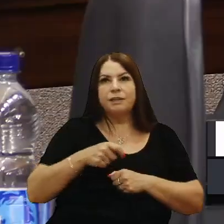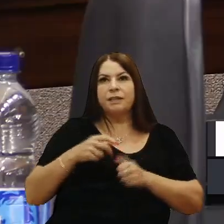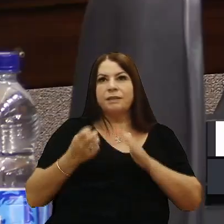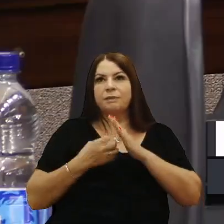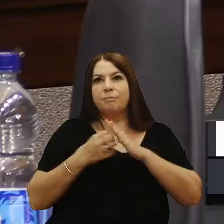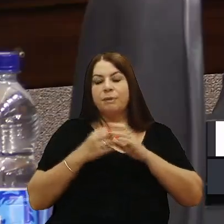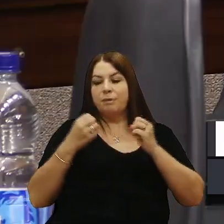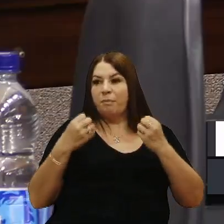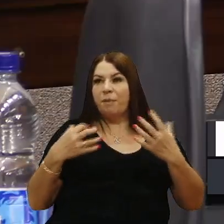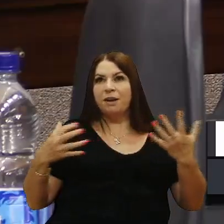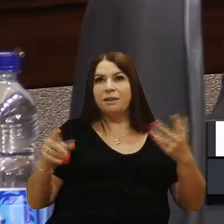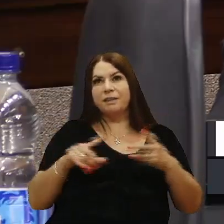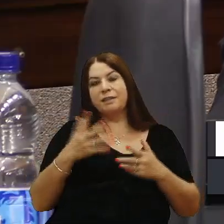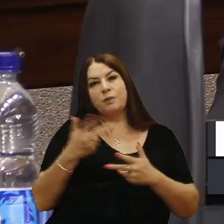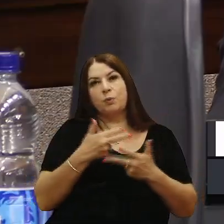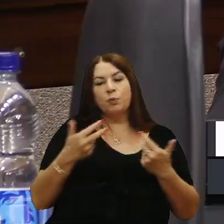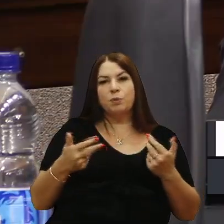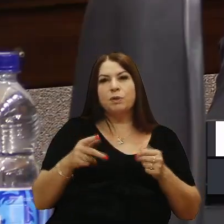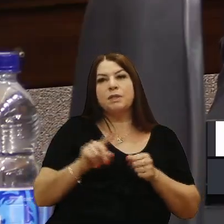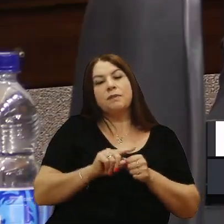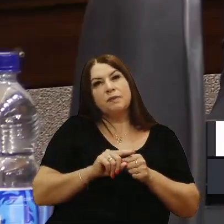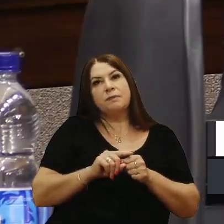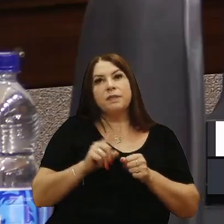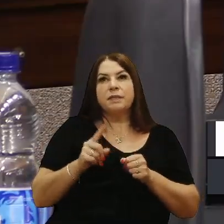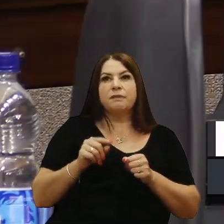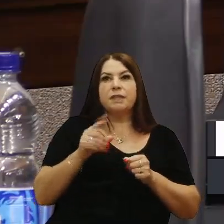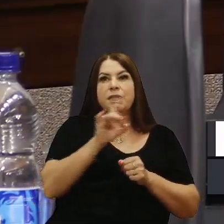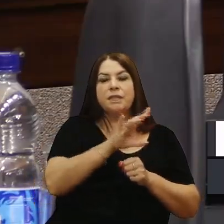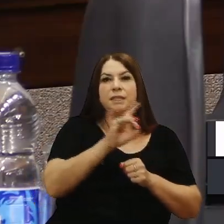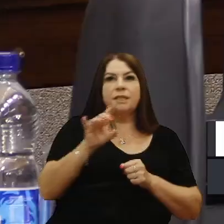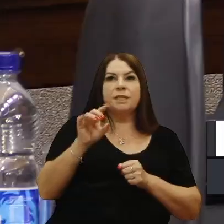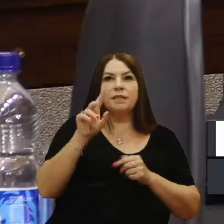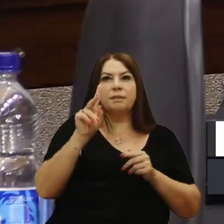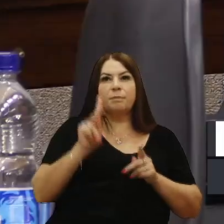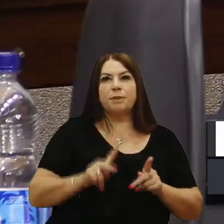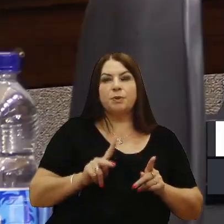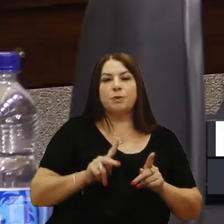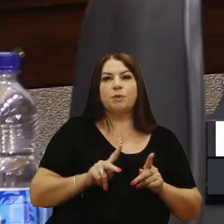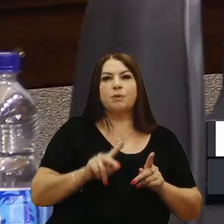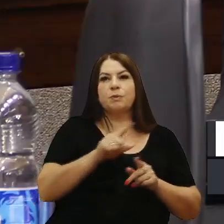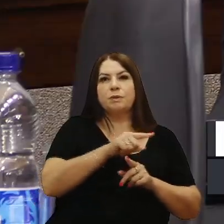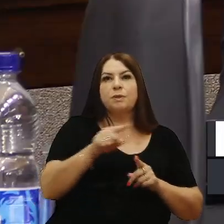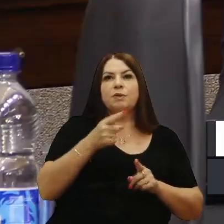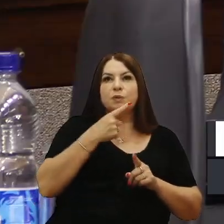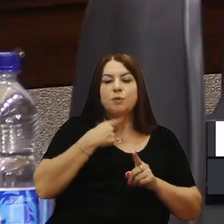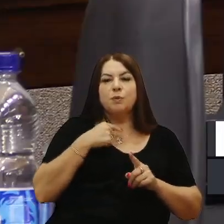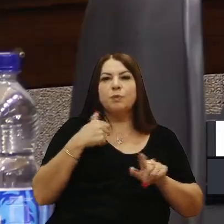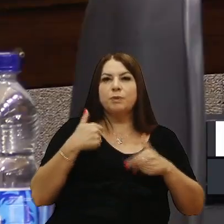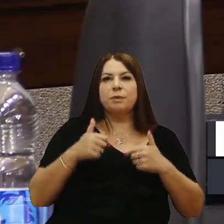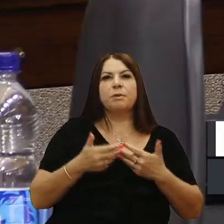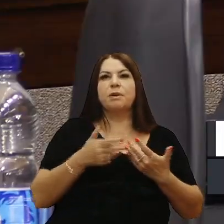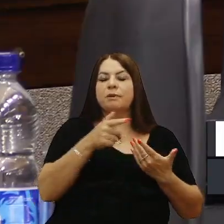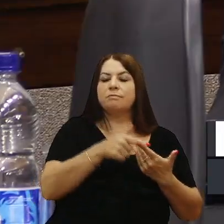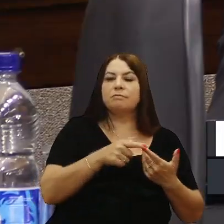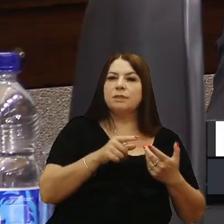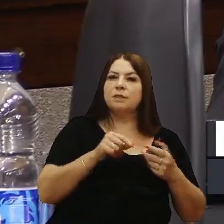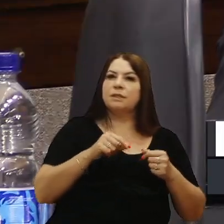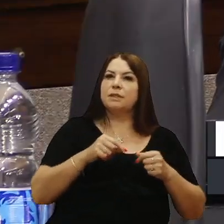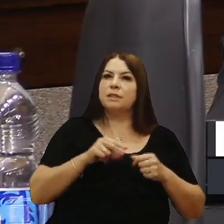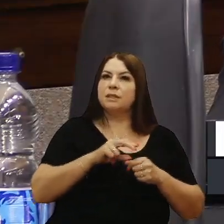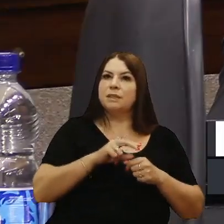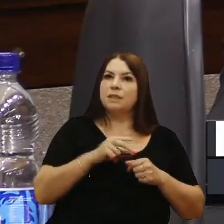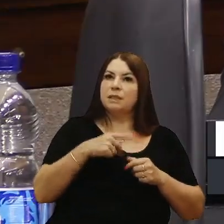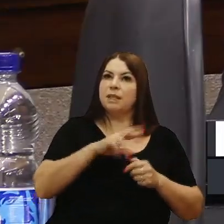empresa brilhando. Então são coisas assim que às vezes vai de cada peão, cada pessoa que gosta de trabalhar ou está lá tá vestindo a